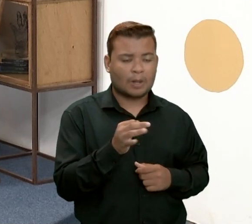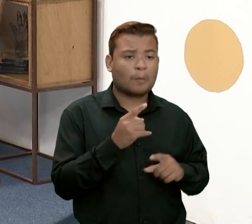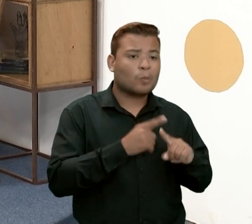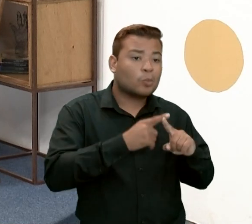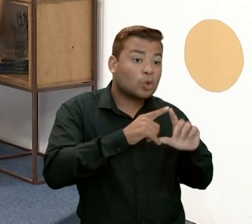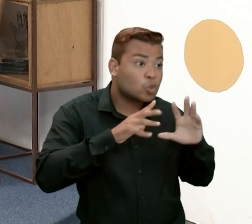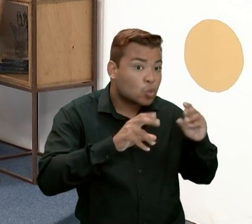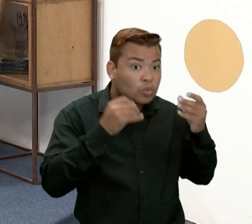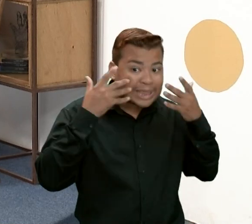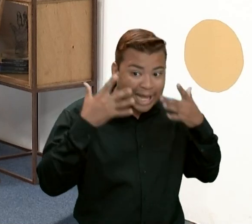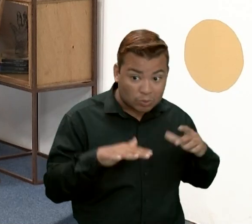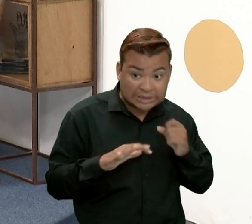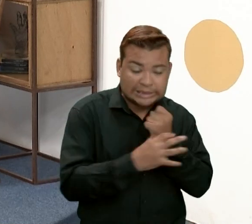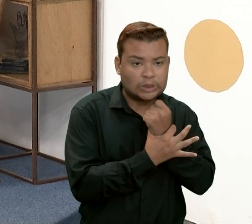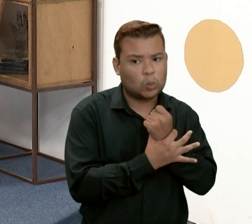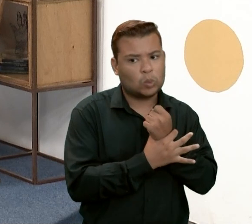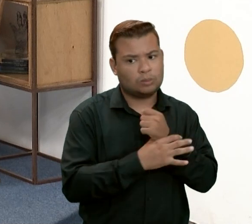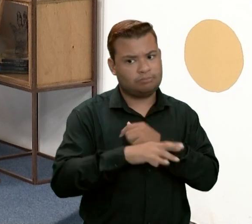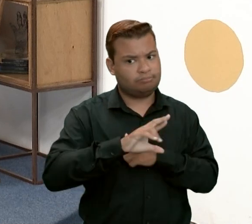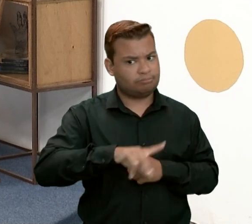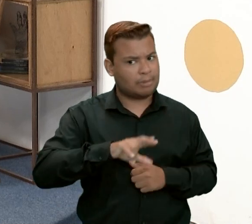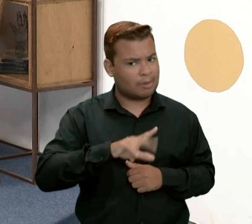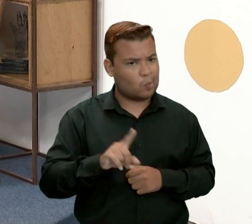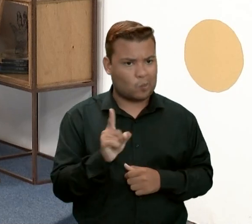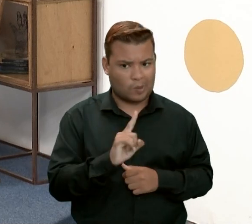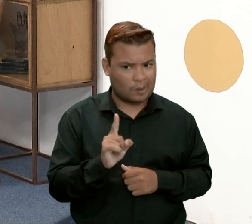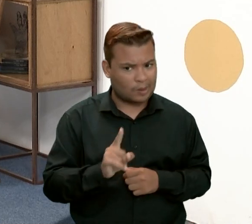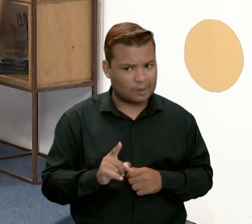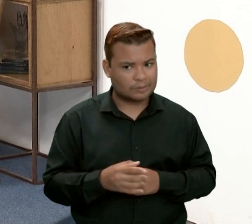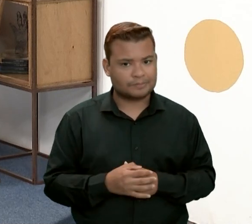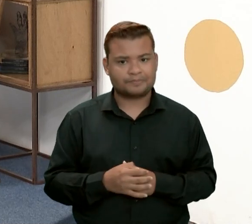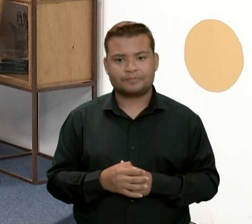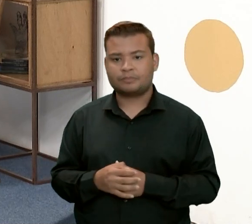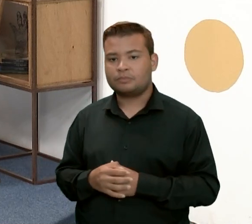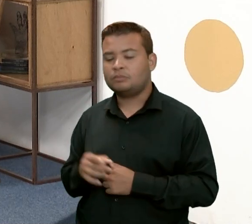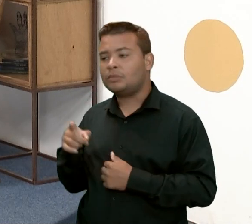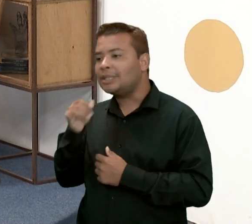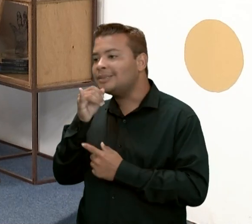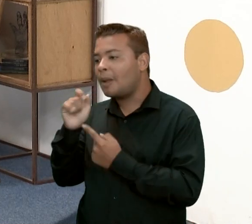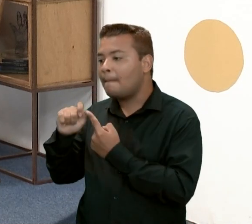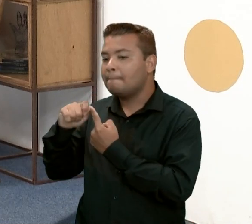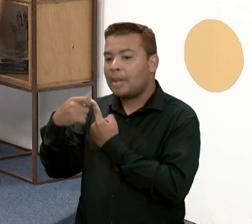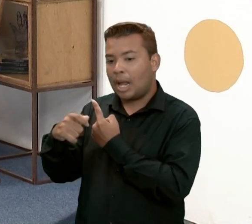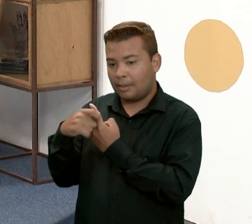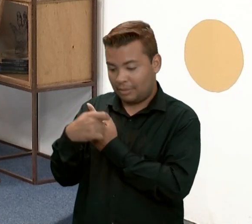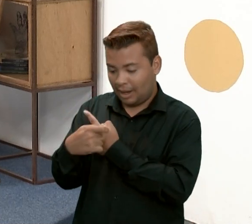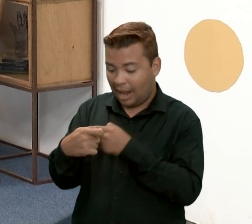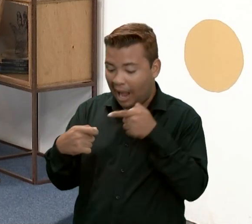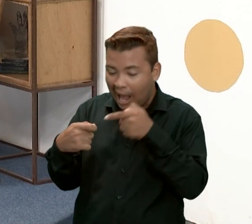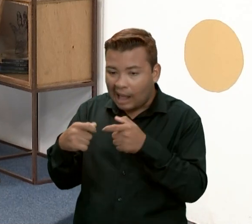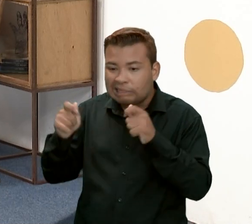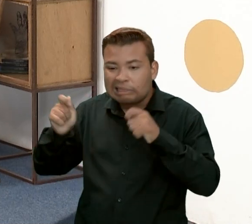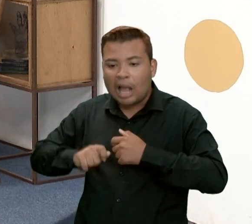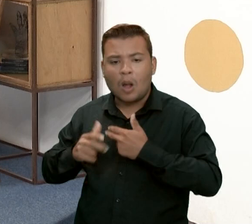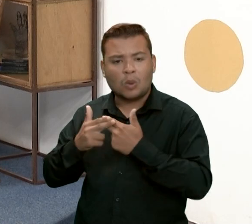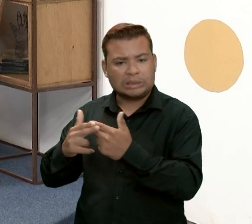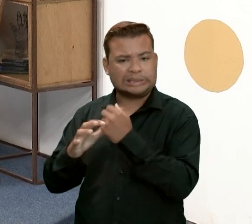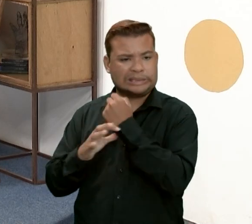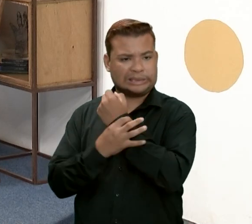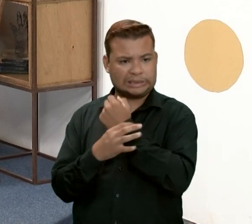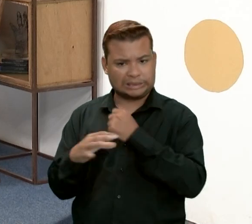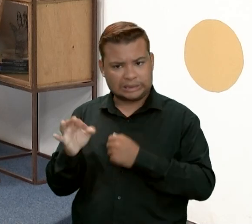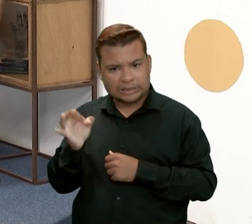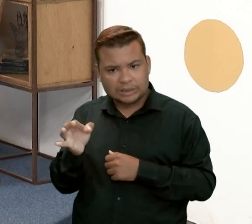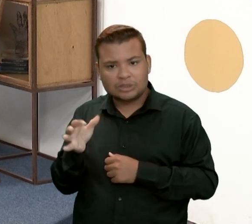natural é seguro. A gente tem que ter em mente isso daí. A casca da banana, por exemplo, é super segura. A gente vê as pessoas